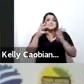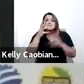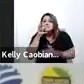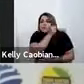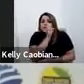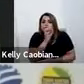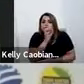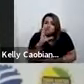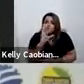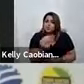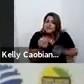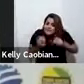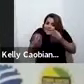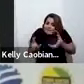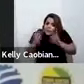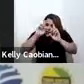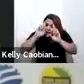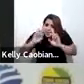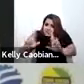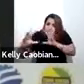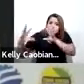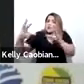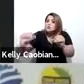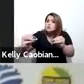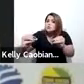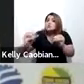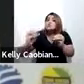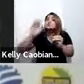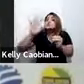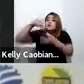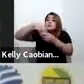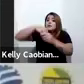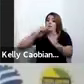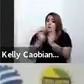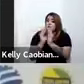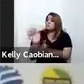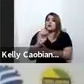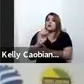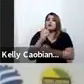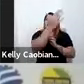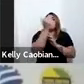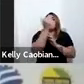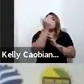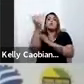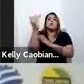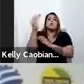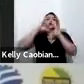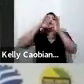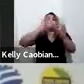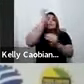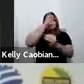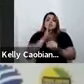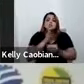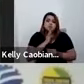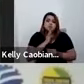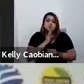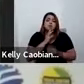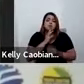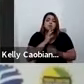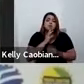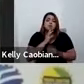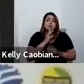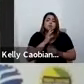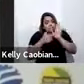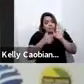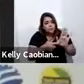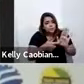aos trabalhadores da Renault, como a todos os trabalhadores brasileiros. Eu queria que você soubesse, doutor, que organismos internacionais